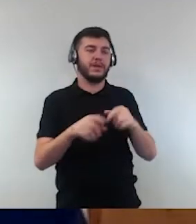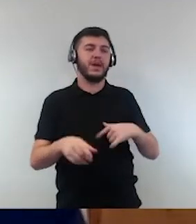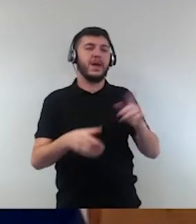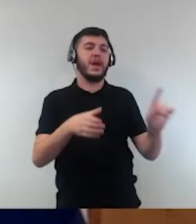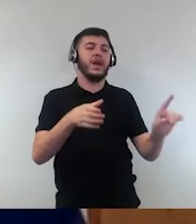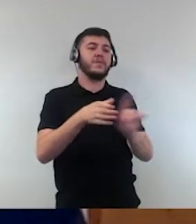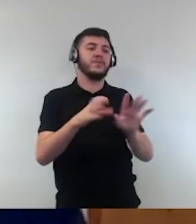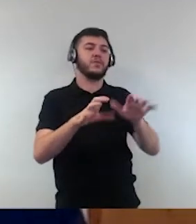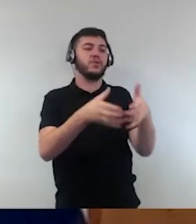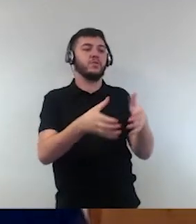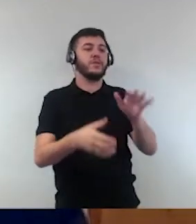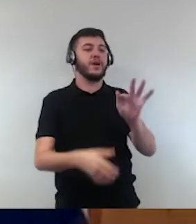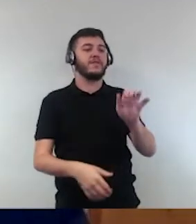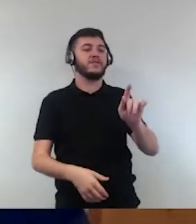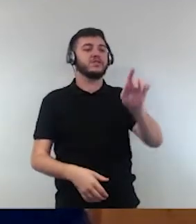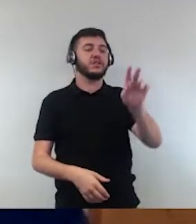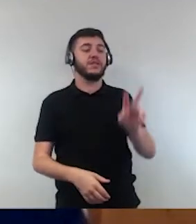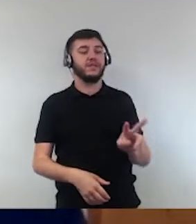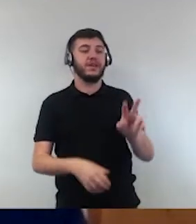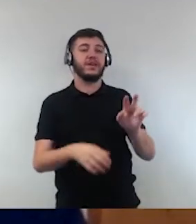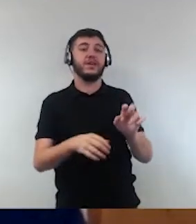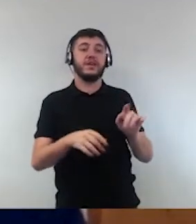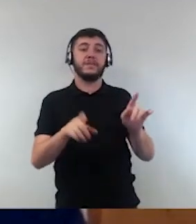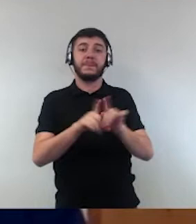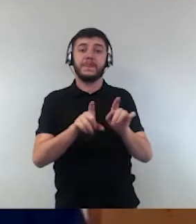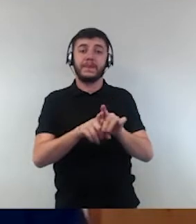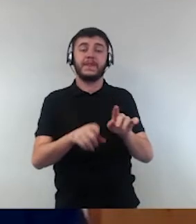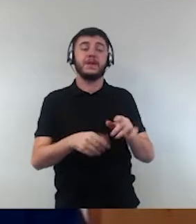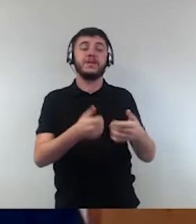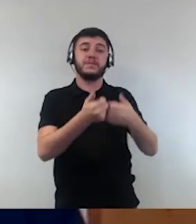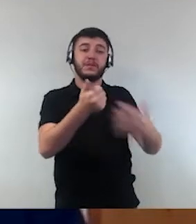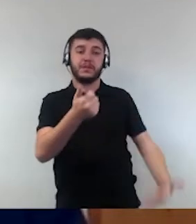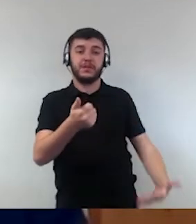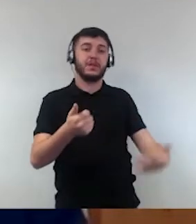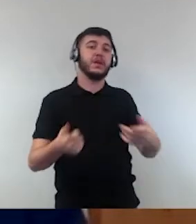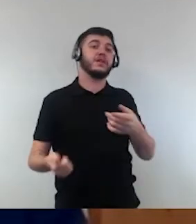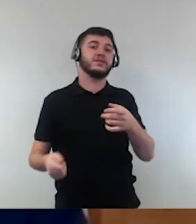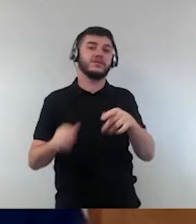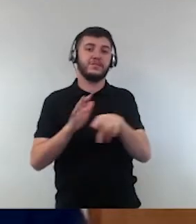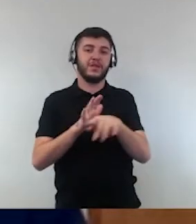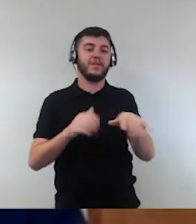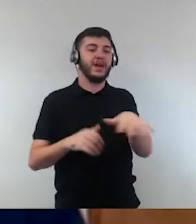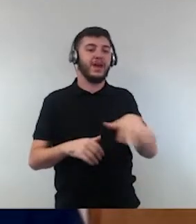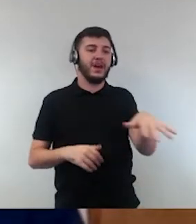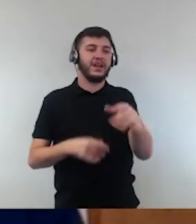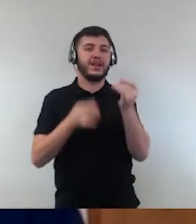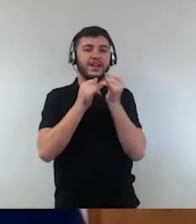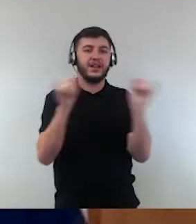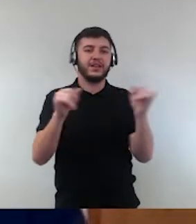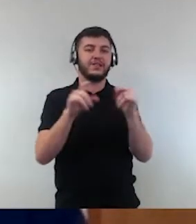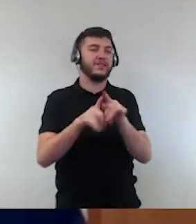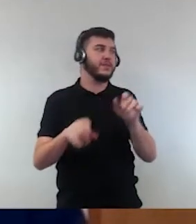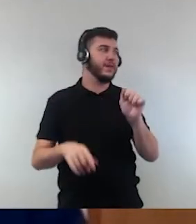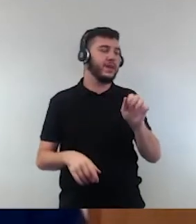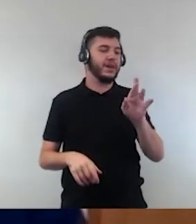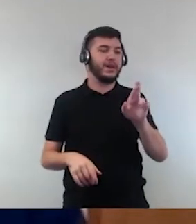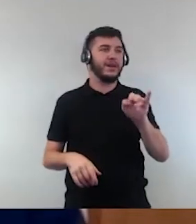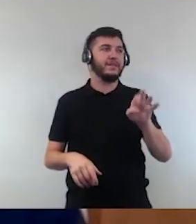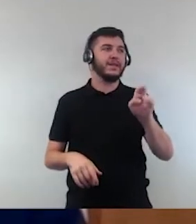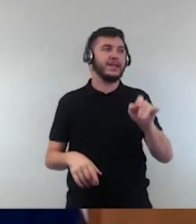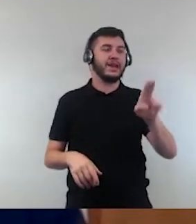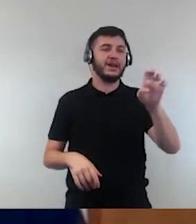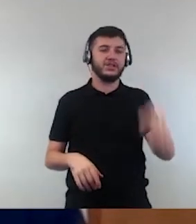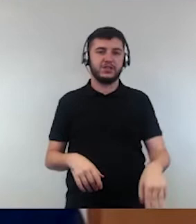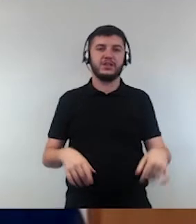FGV de Conciliação e Arbitragem, vice-presidente do setor elétrico do CBMA, Centro Brasileiro de Mediação e Arbitragem, coordenador nacional